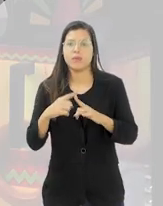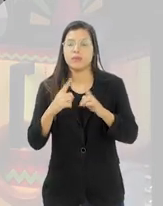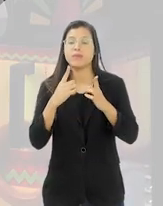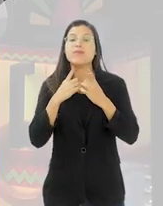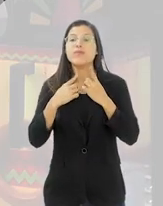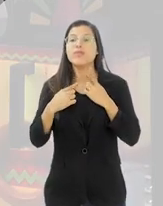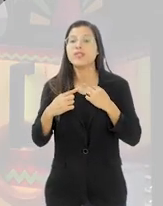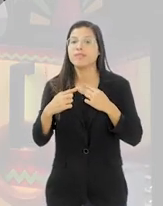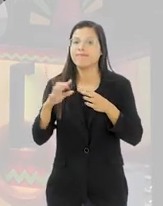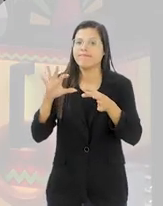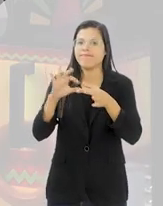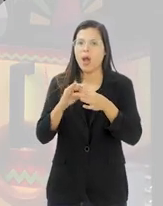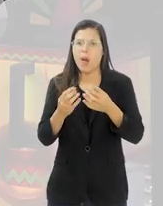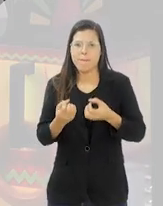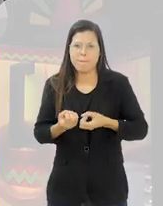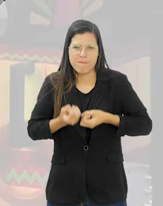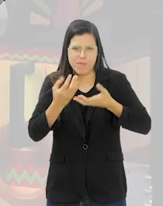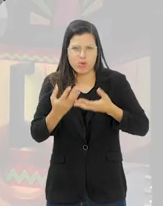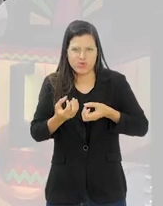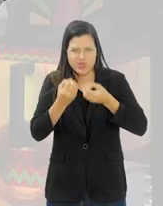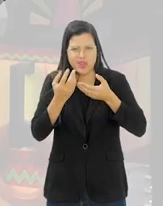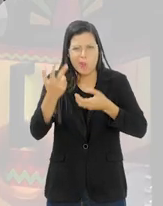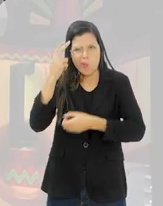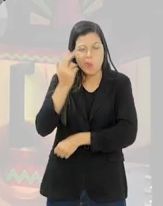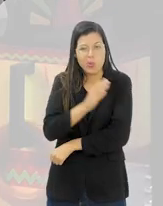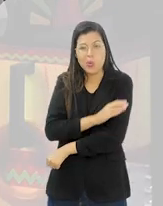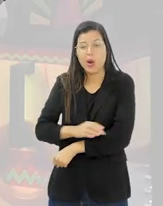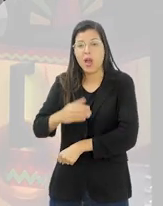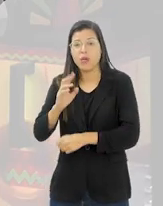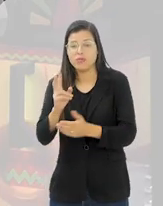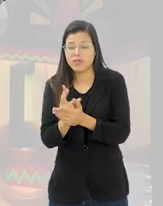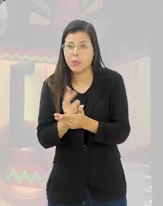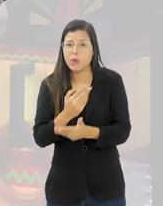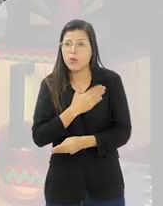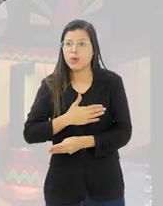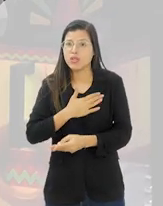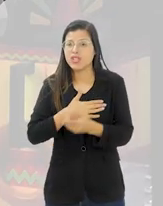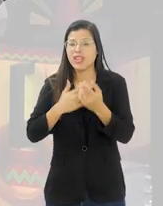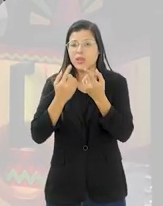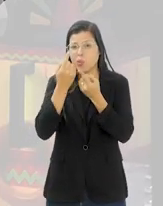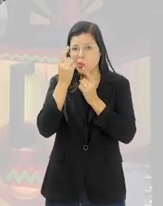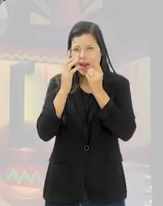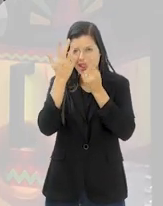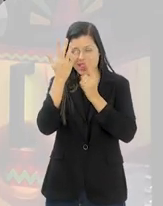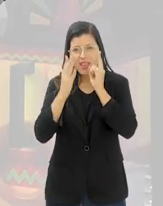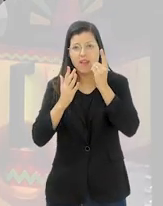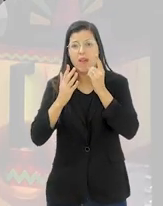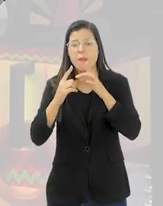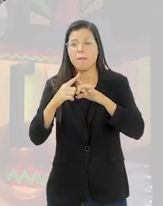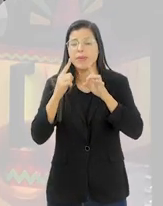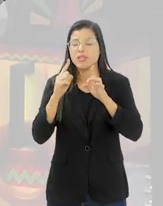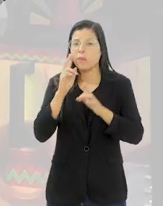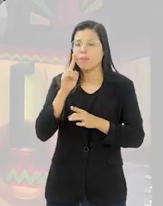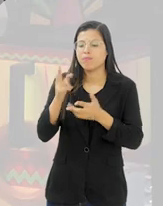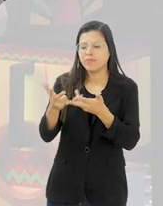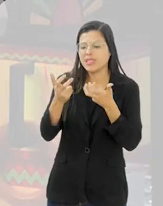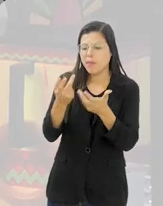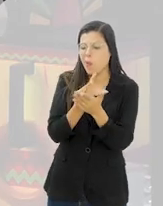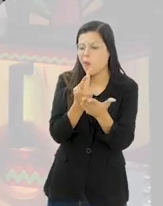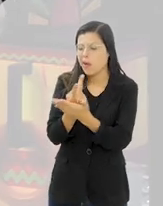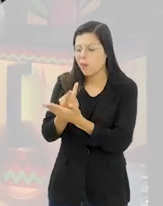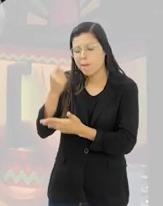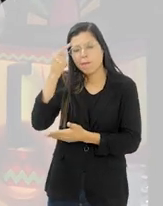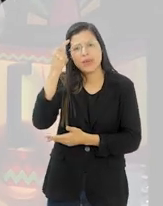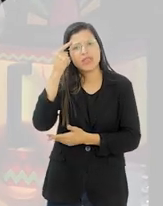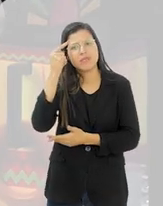a minha vontade era algo ligado à produção cultural. Eu sempre gostei do carnaval, mas quando eu via as falhas, eu via alguma coisa acontecer, eu sempre falava assim,